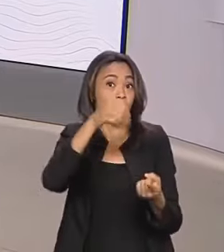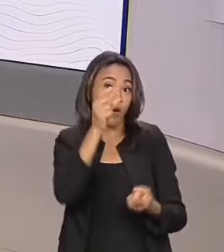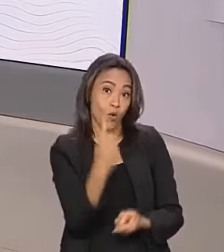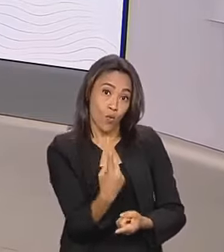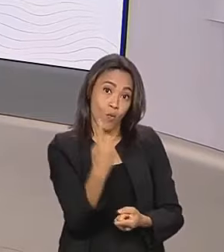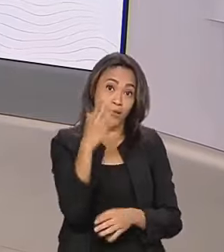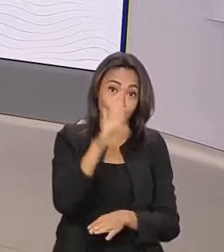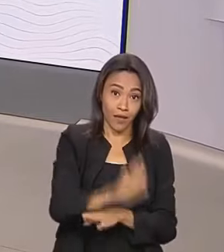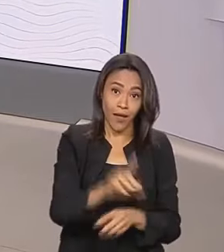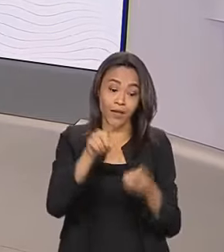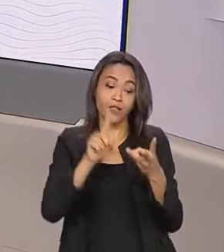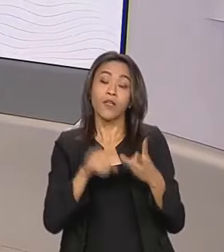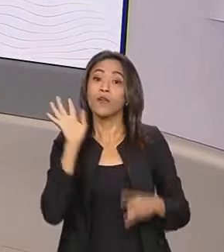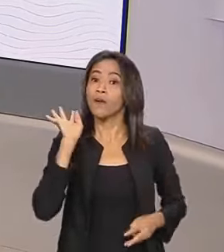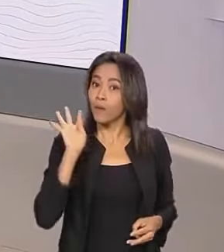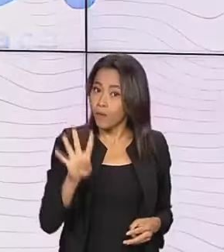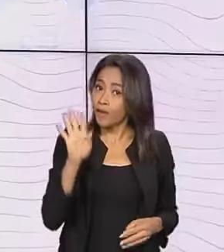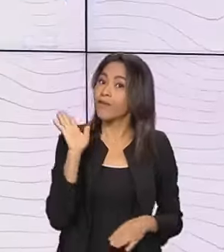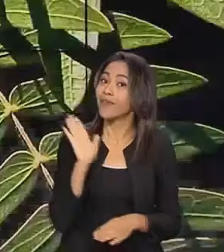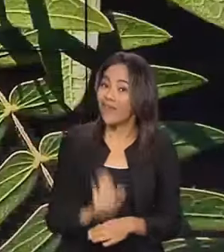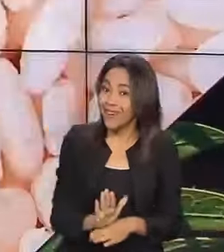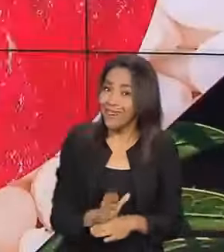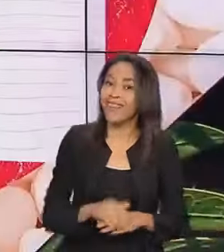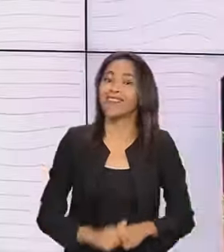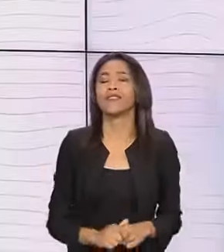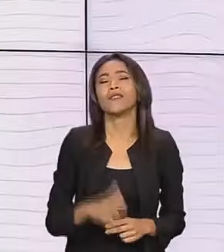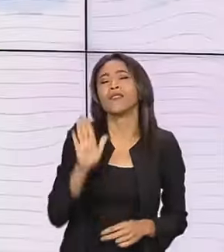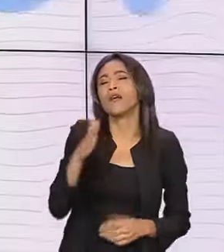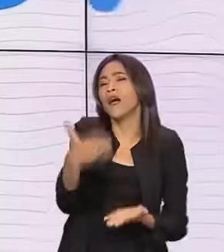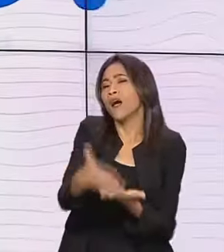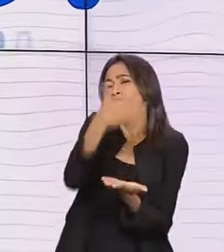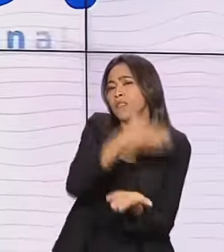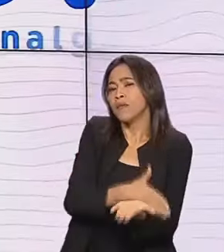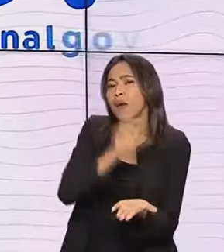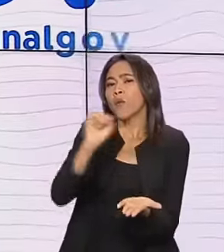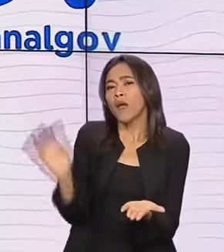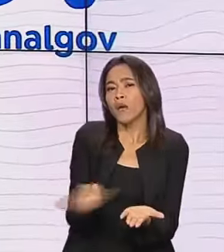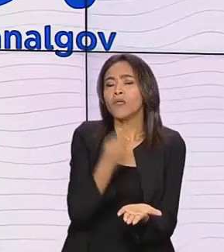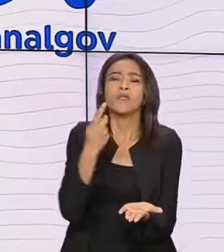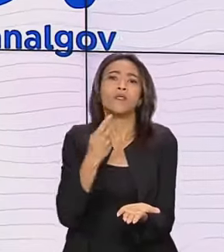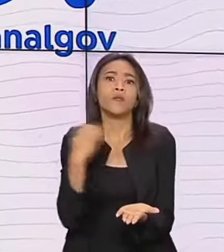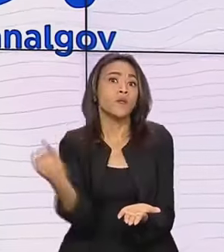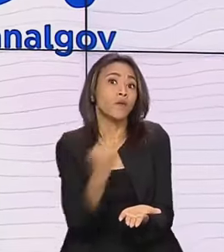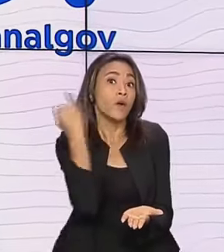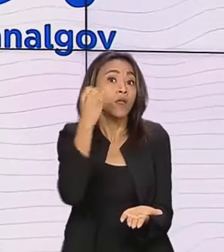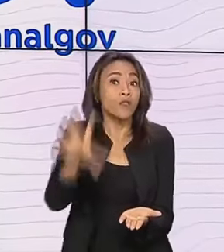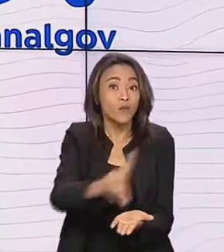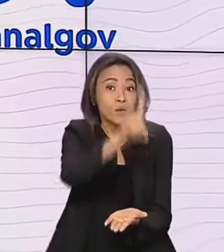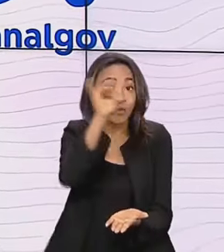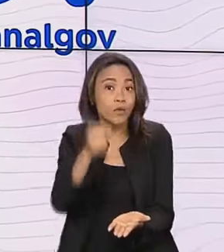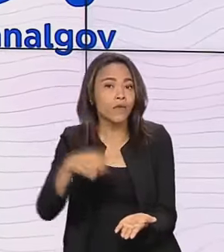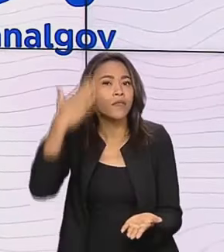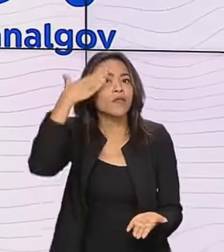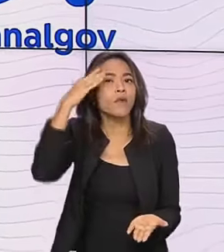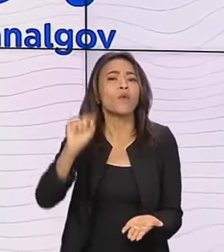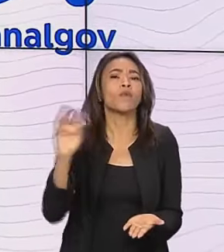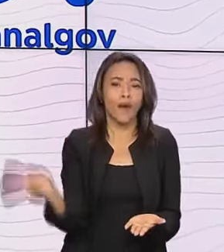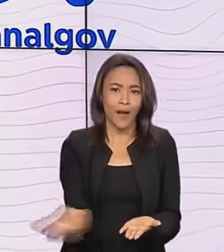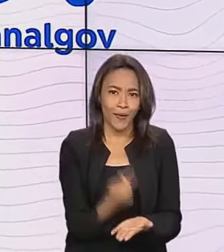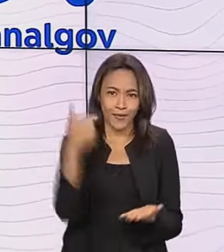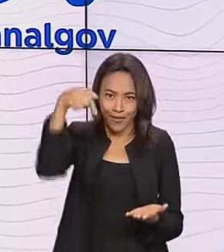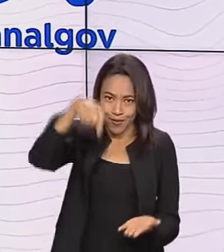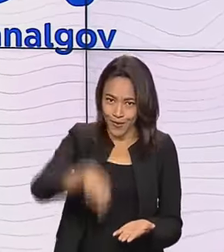e quatro da tarde falando em antecipar os fatos importantes do dia já está na hora de saber o que vai acontecer